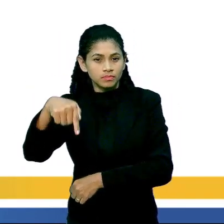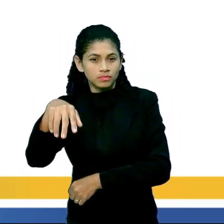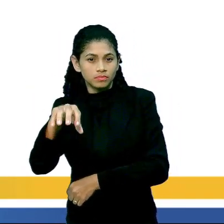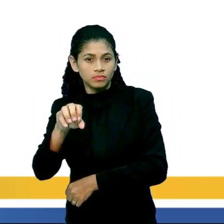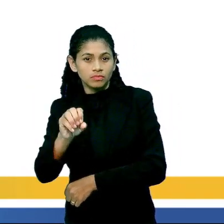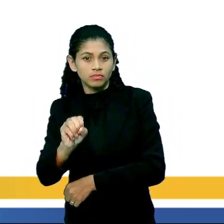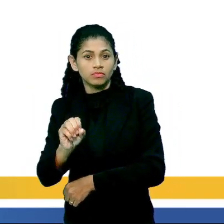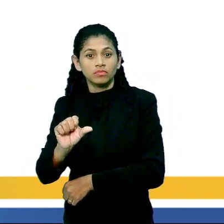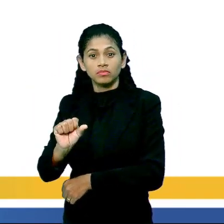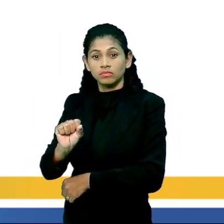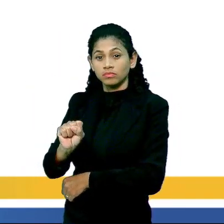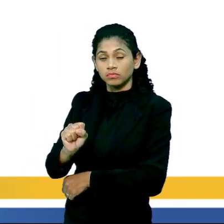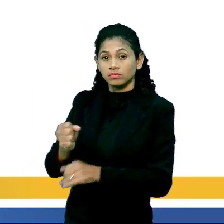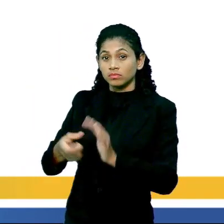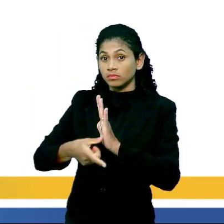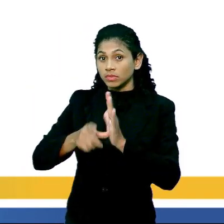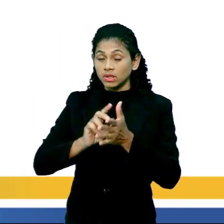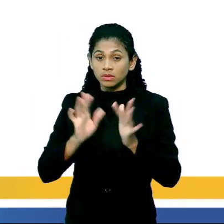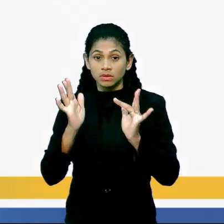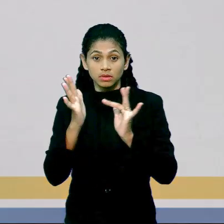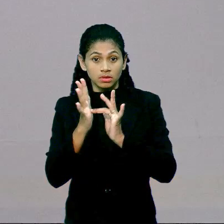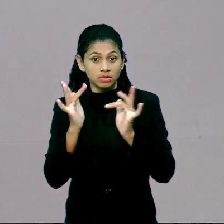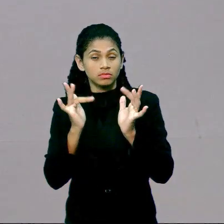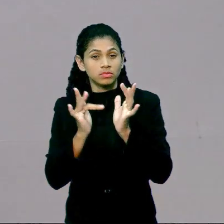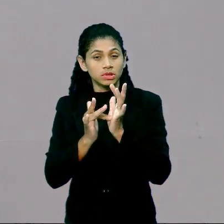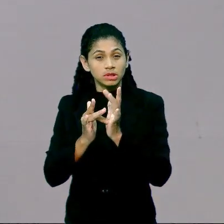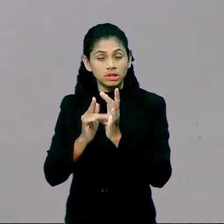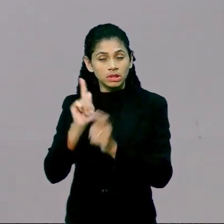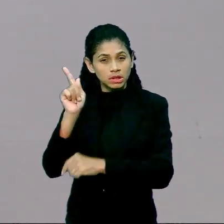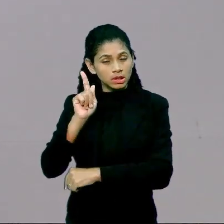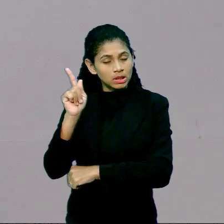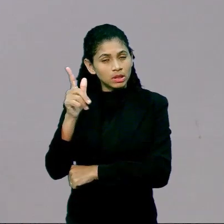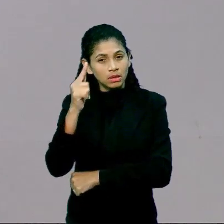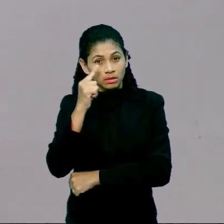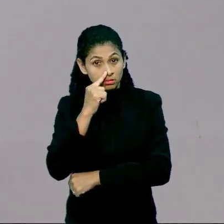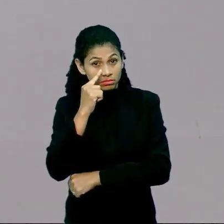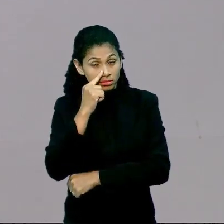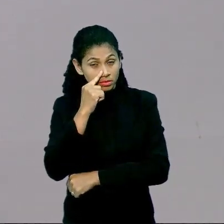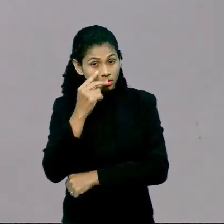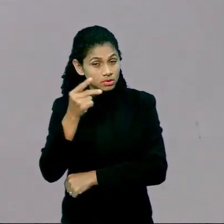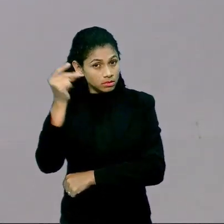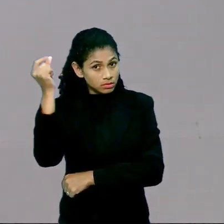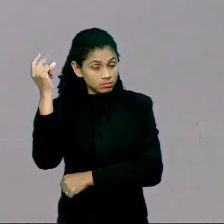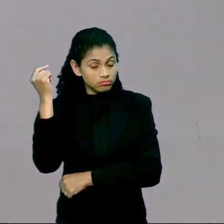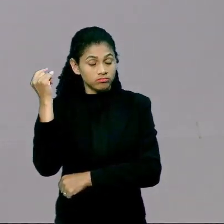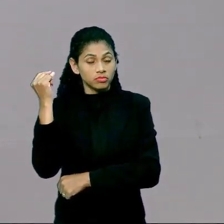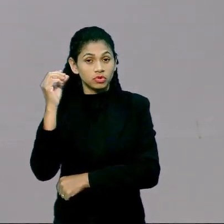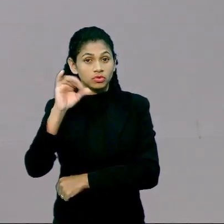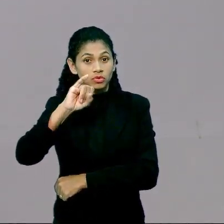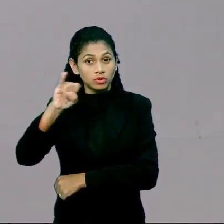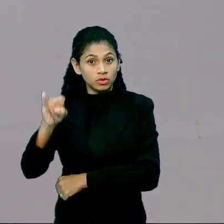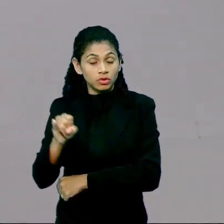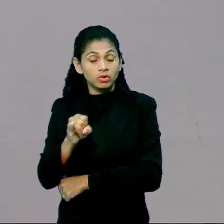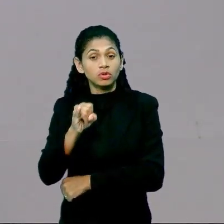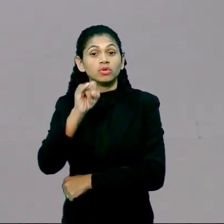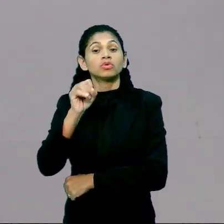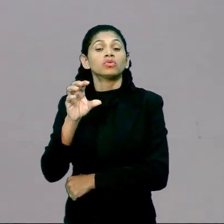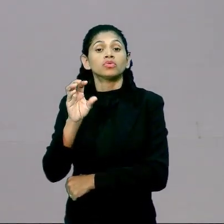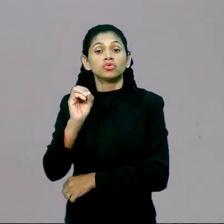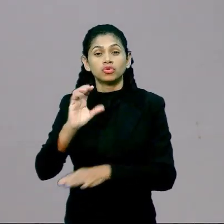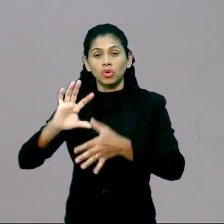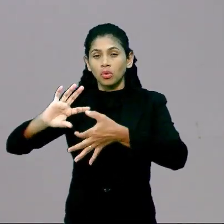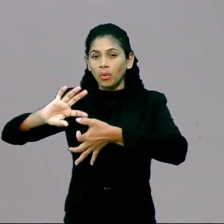708 a.C., durante a Grécia Antiga. Aqui a gente já só faz a primeira observação, está inserida em um jogo olímpico. O